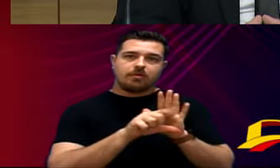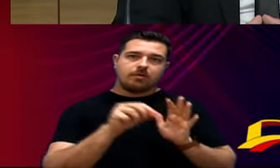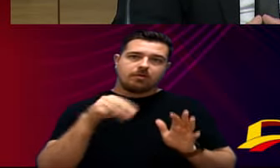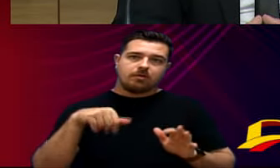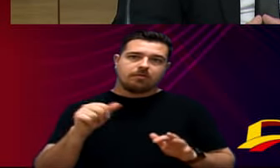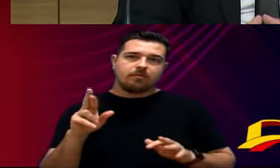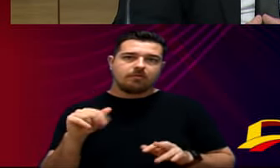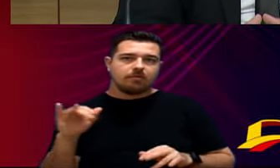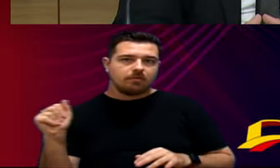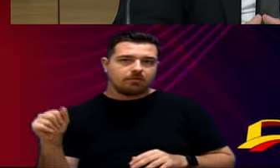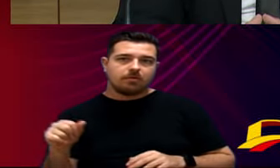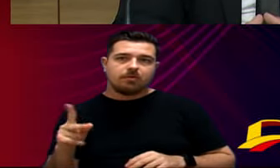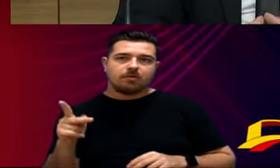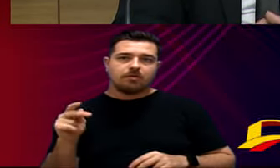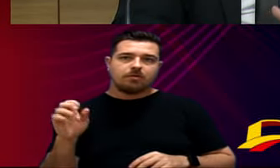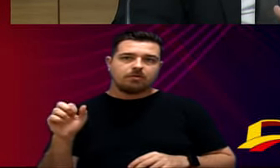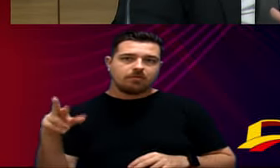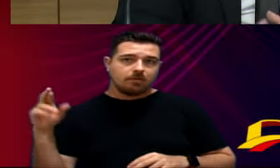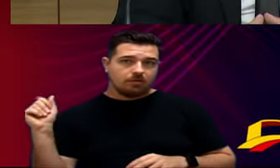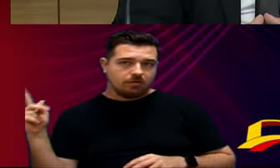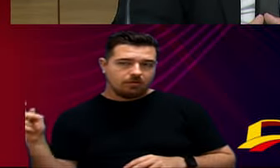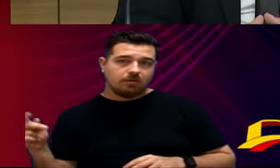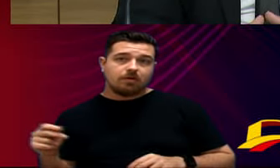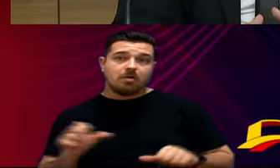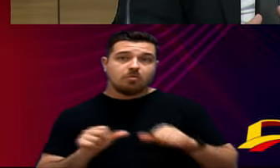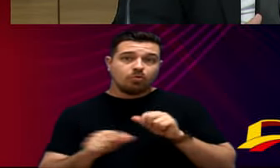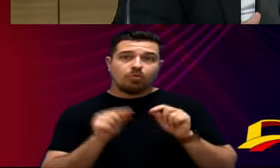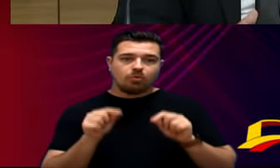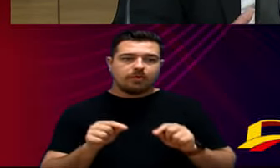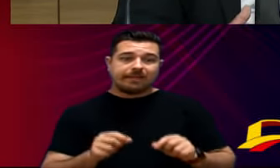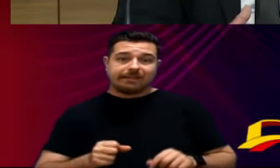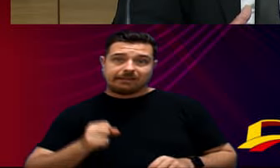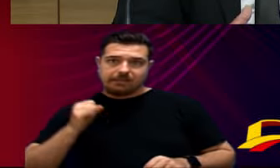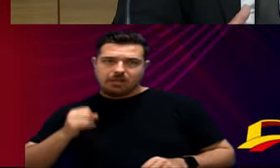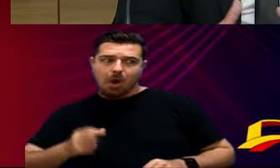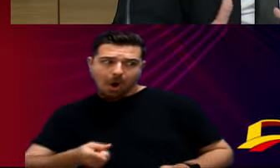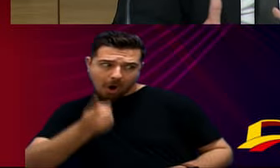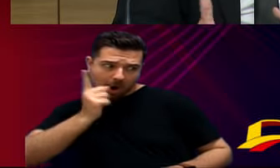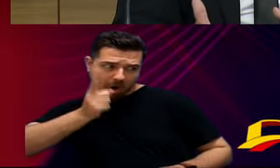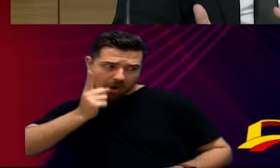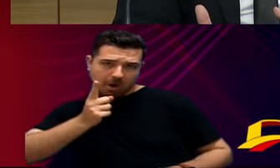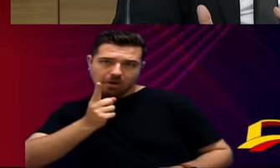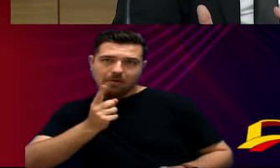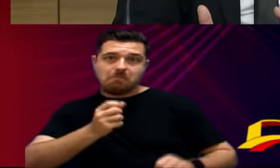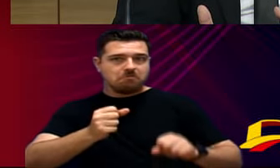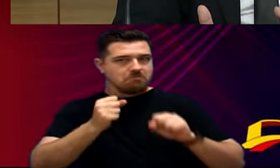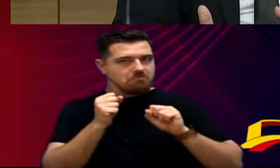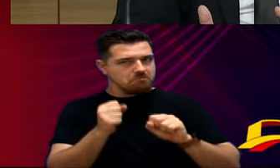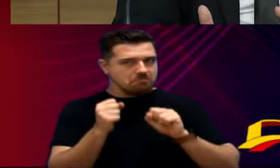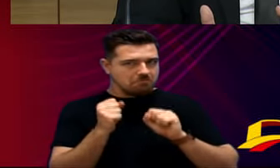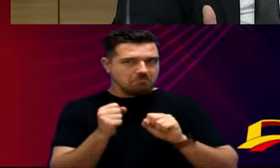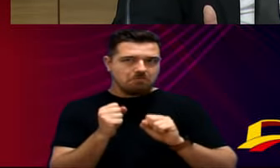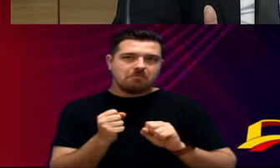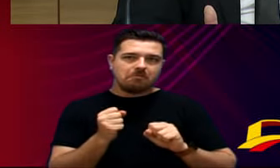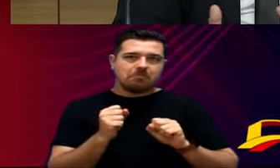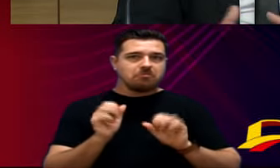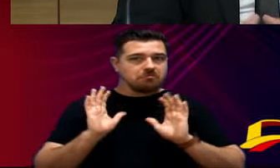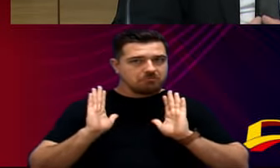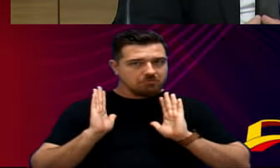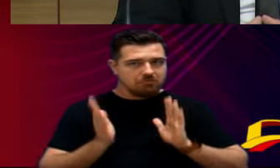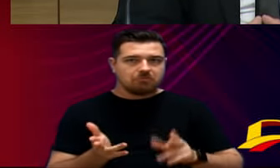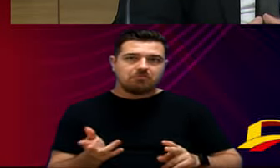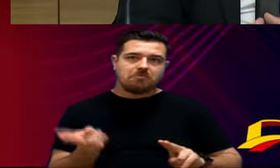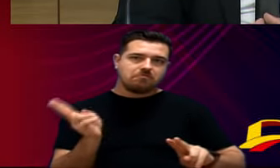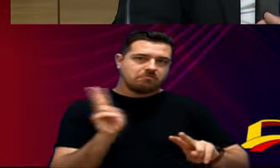agora individo o simples ato dele ameaçar a aquela pessoa com qu ele convive ou tenha convivido né aquela mulher